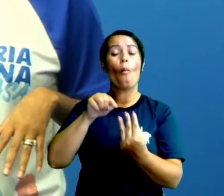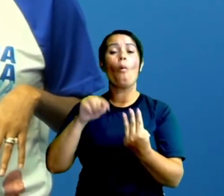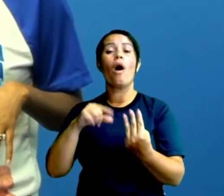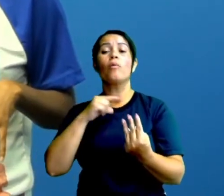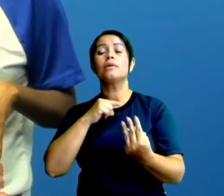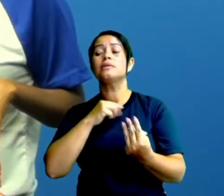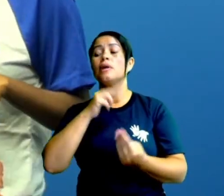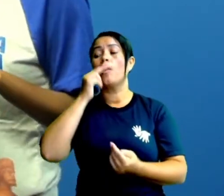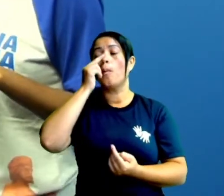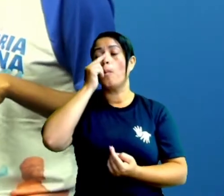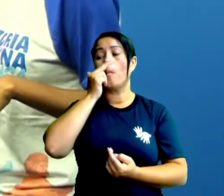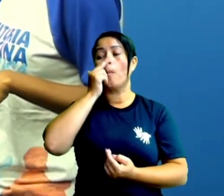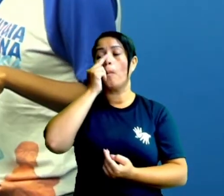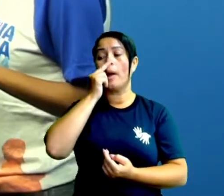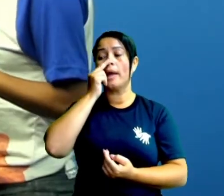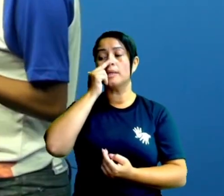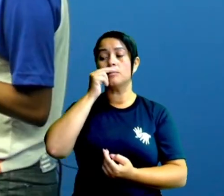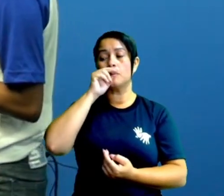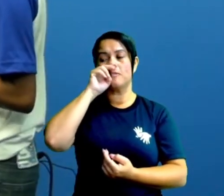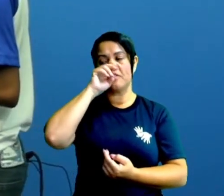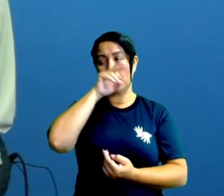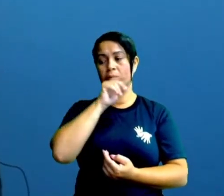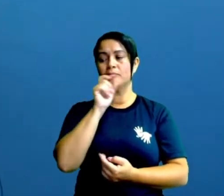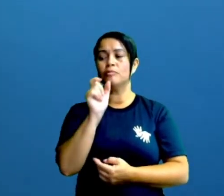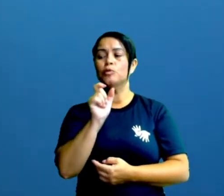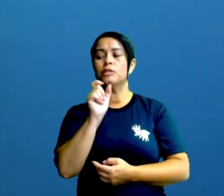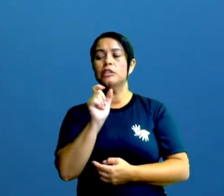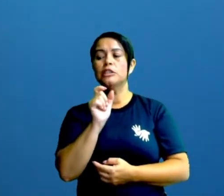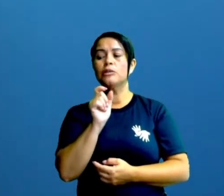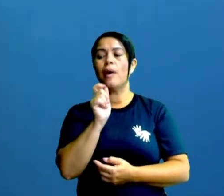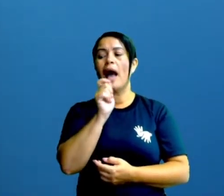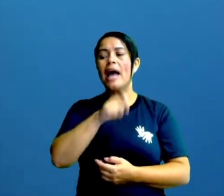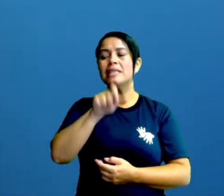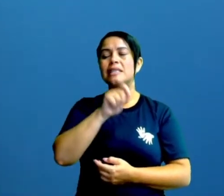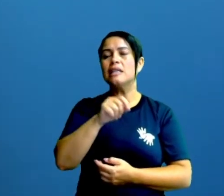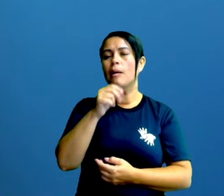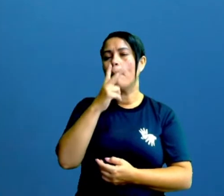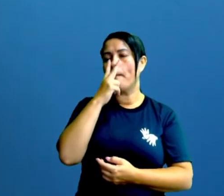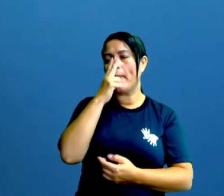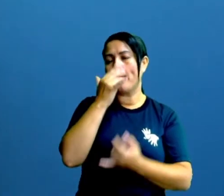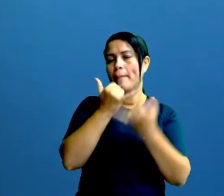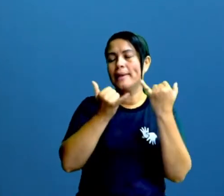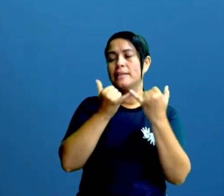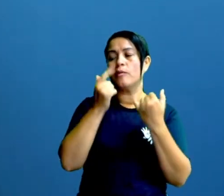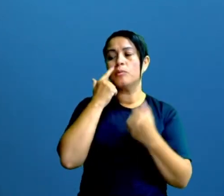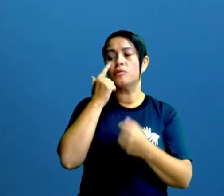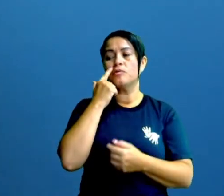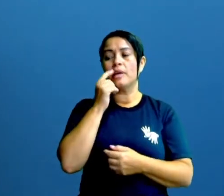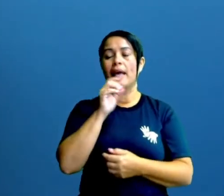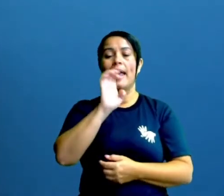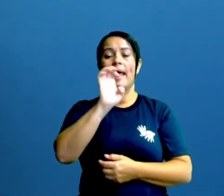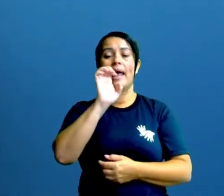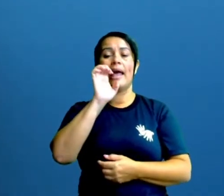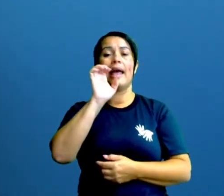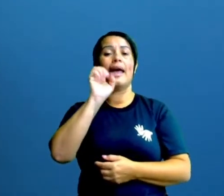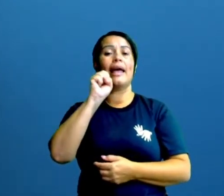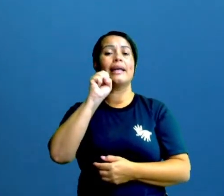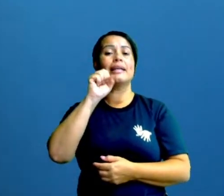tem um mês mesmo sonzinho final né a escrita dele vamos analisar esquilo